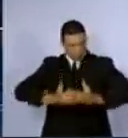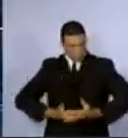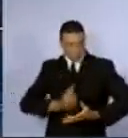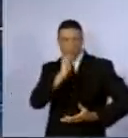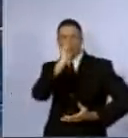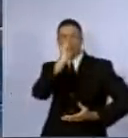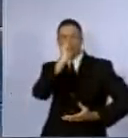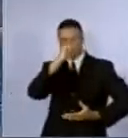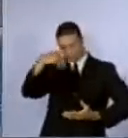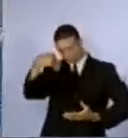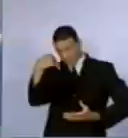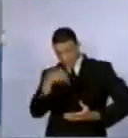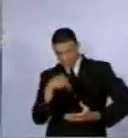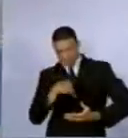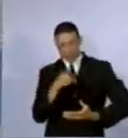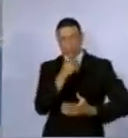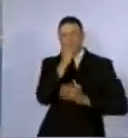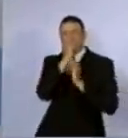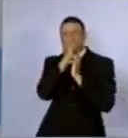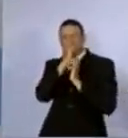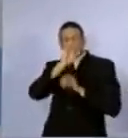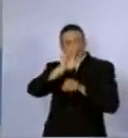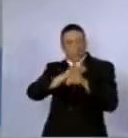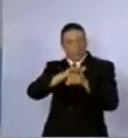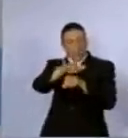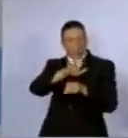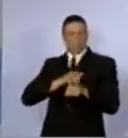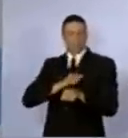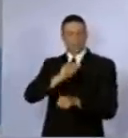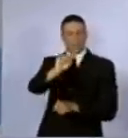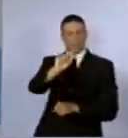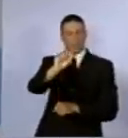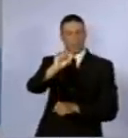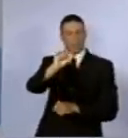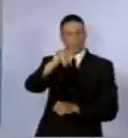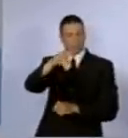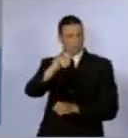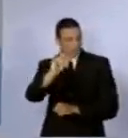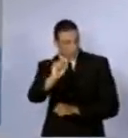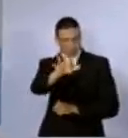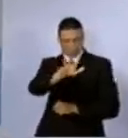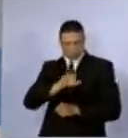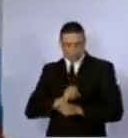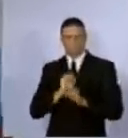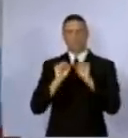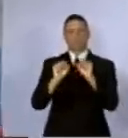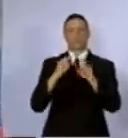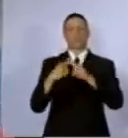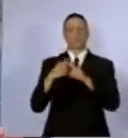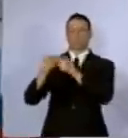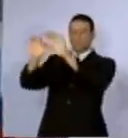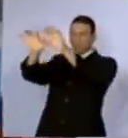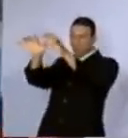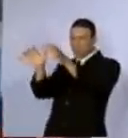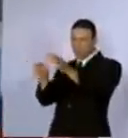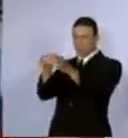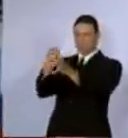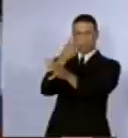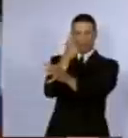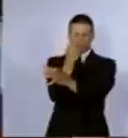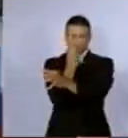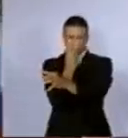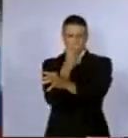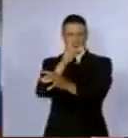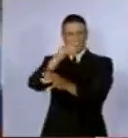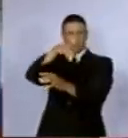desenvolver asma se ela foi exposta aí a um campo eletromagnético maior que 2 miligaus.